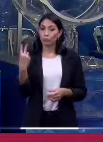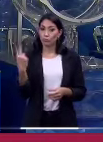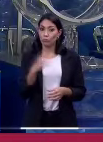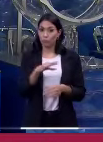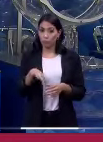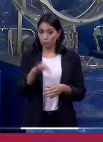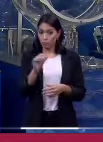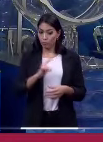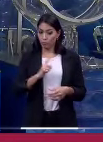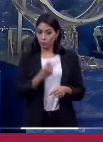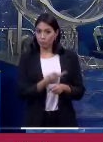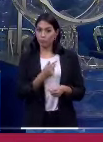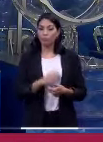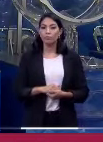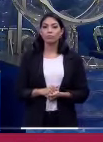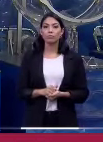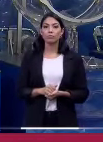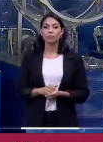Sena.